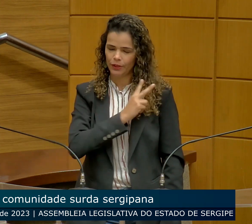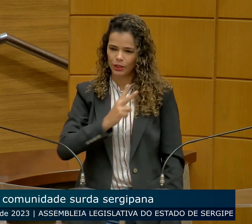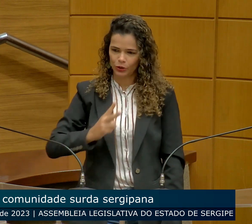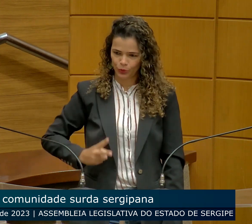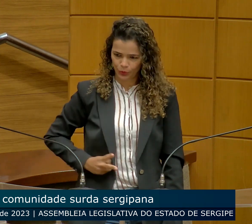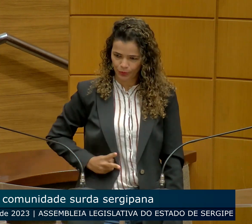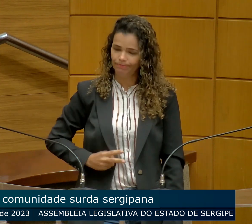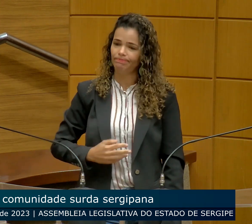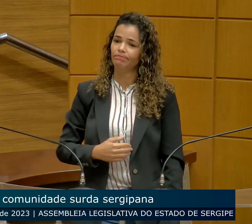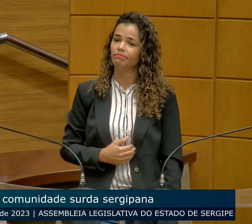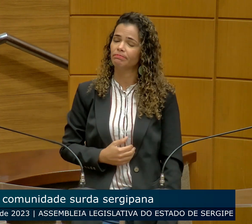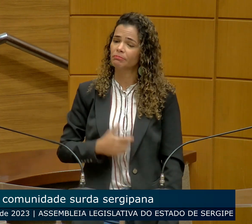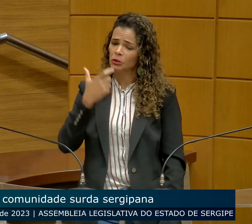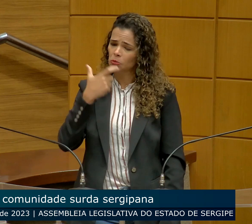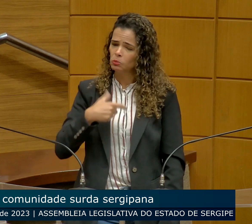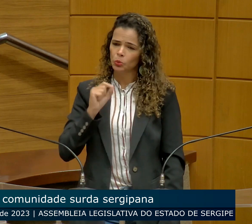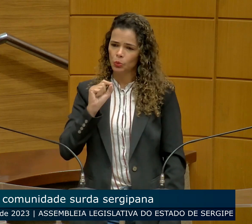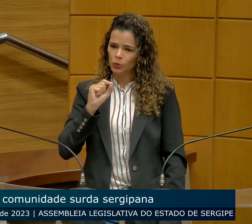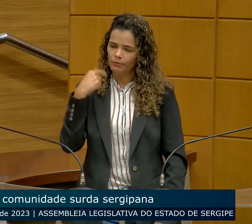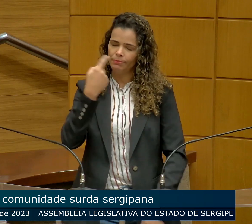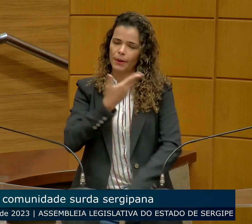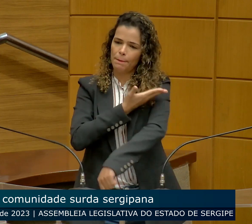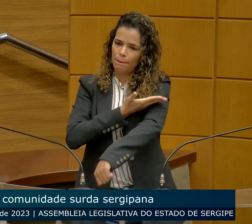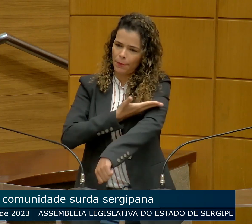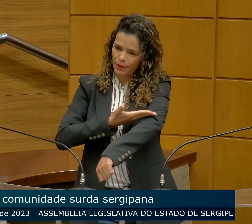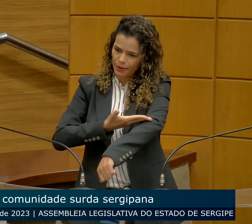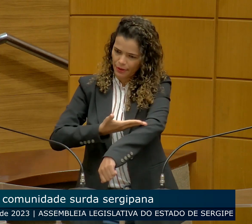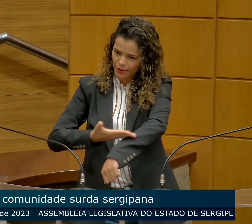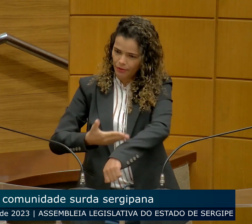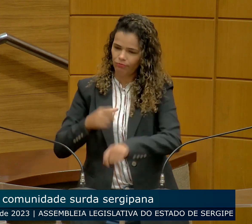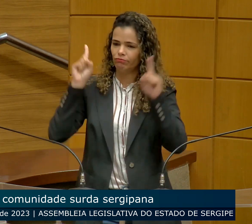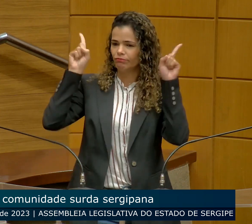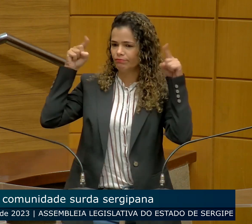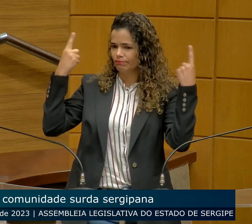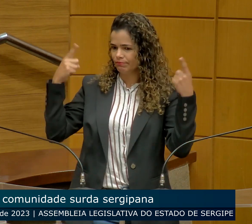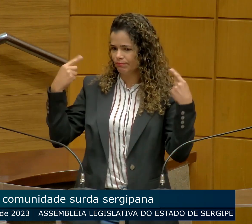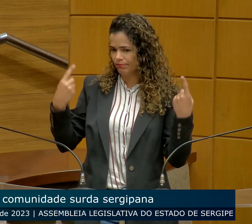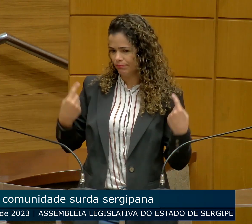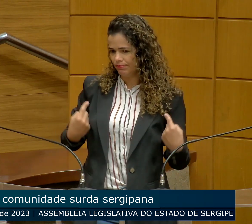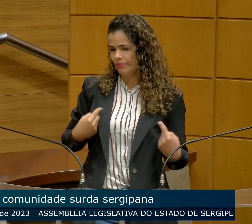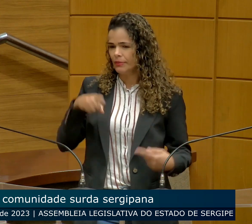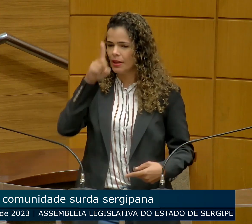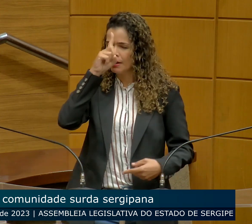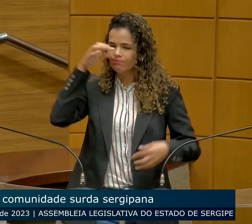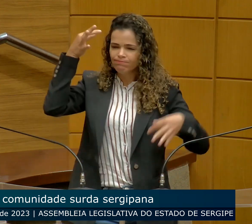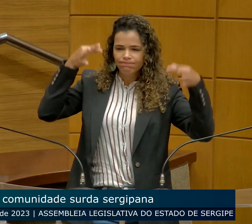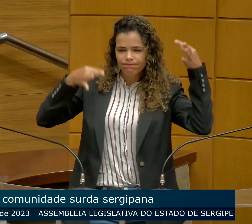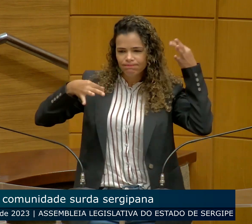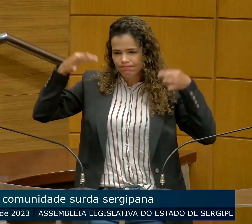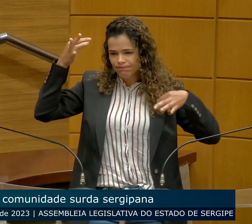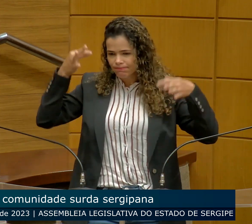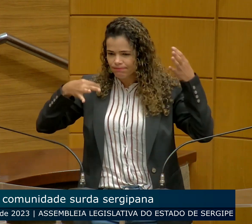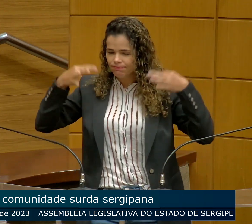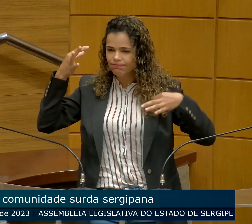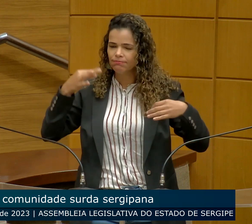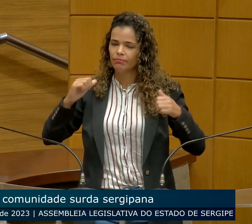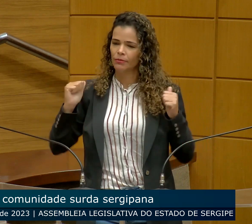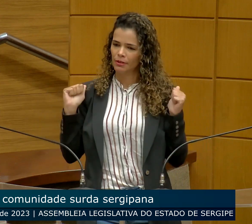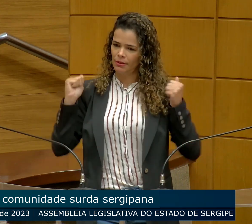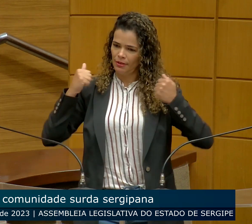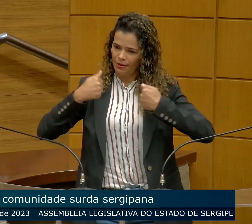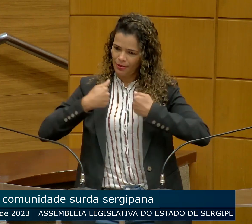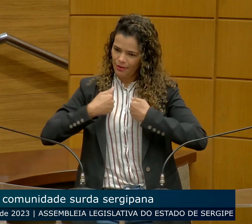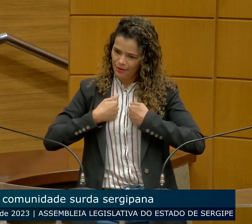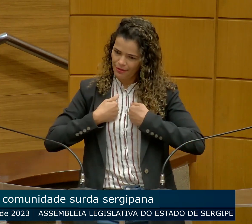Então, para Lucas, o nosso ex-vereador que está aqui, né, fazer a descrição, a audiodescrição, meus cabelos, sou uma mulher de cabelo